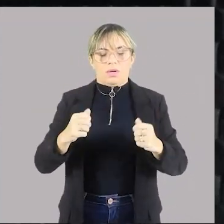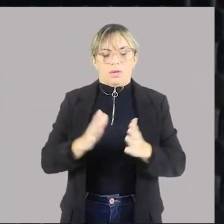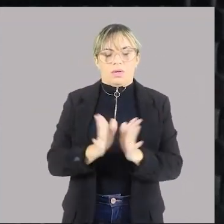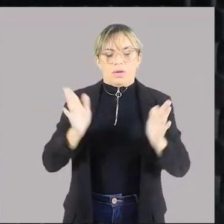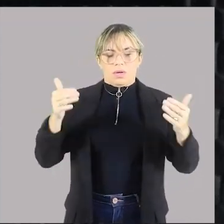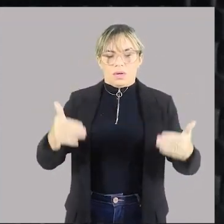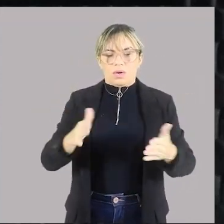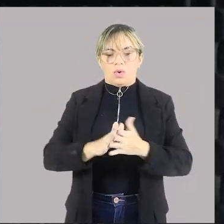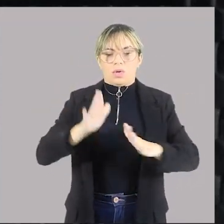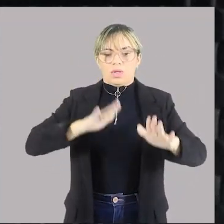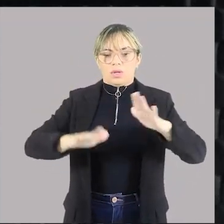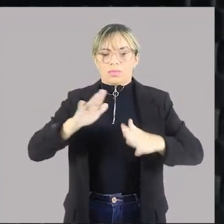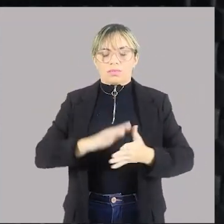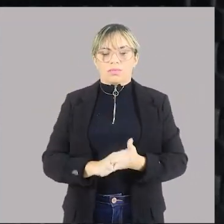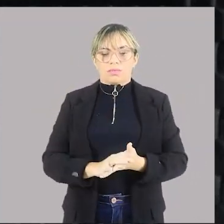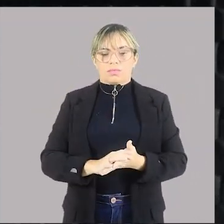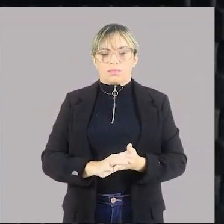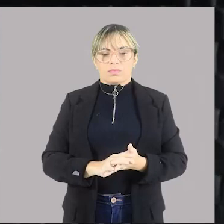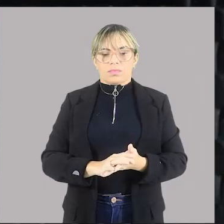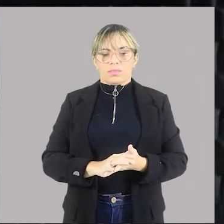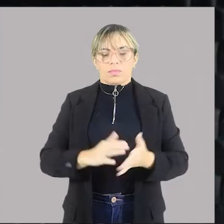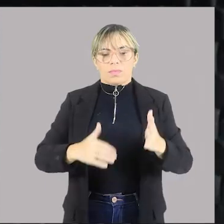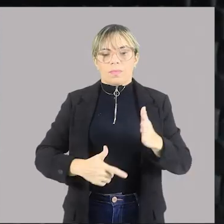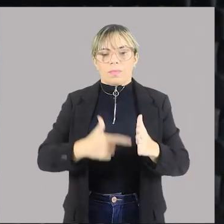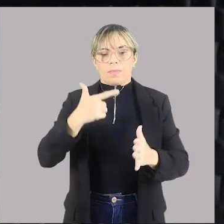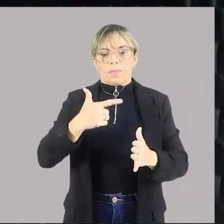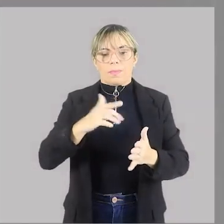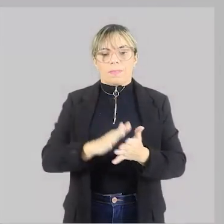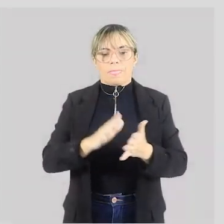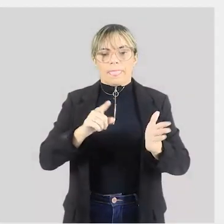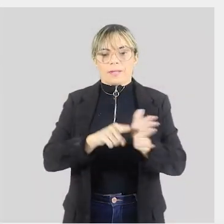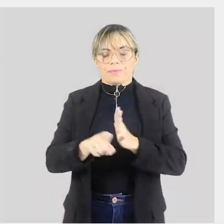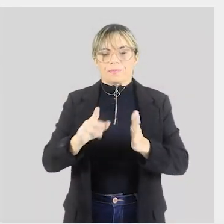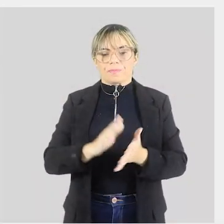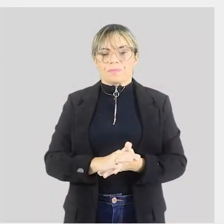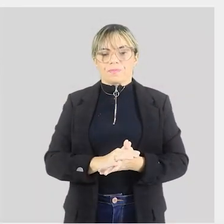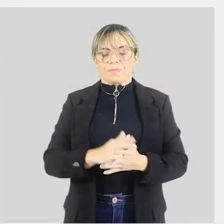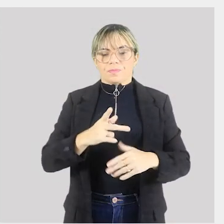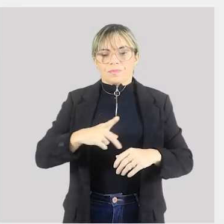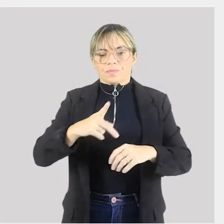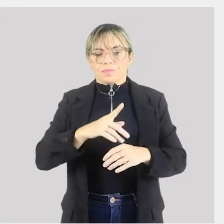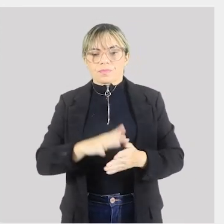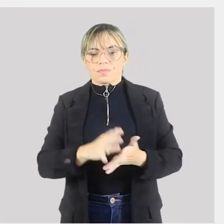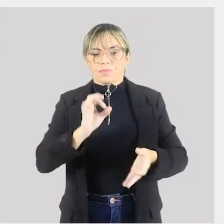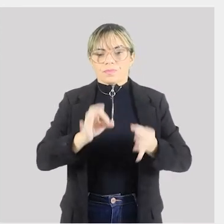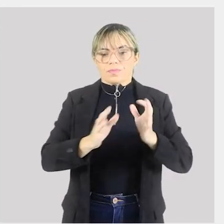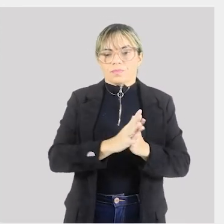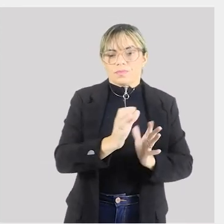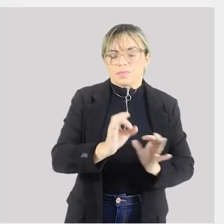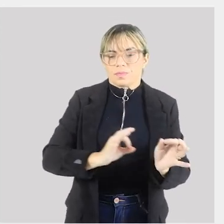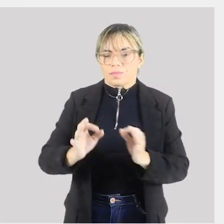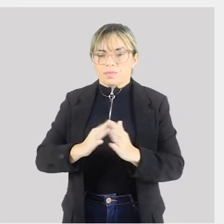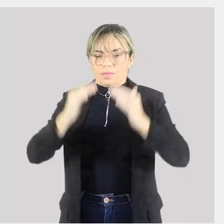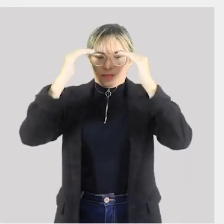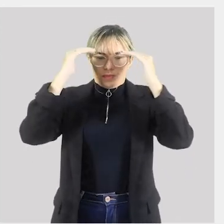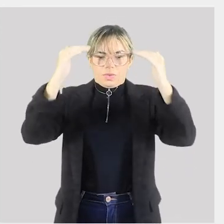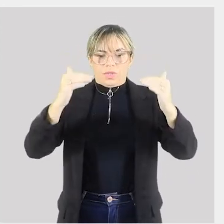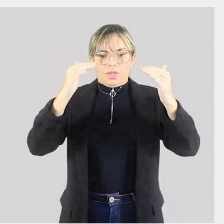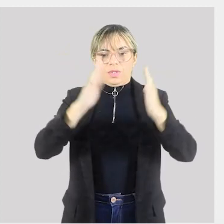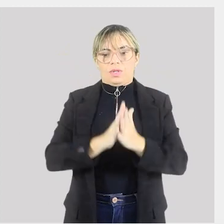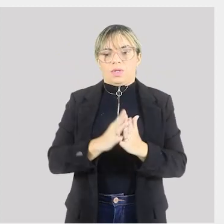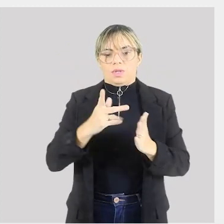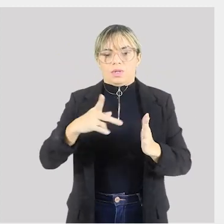também com muito cuidado. Questão número 2. O Estado juridicamente organizado e obediente às suas próprias